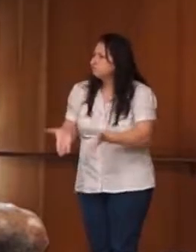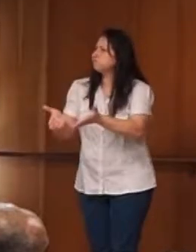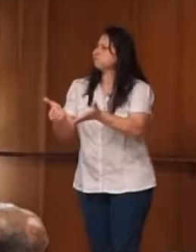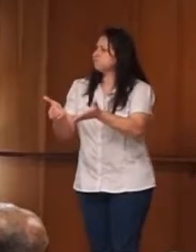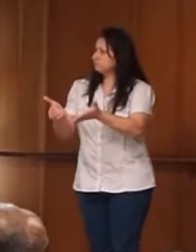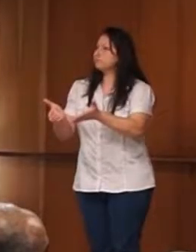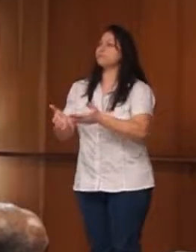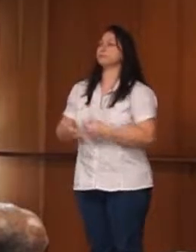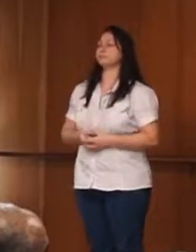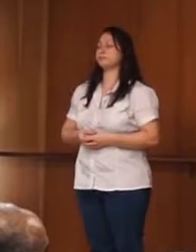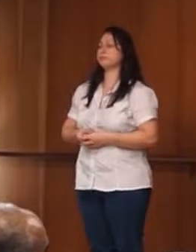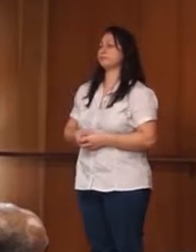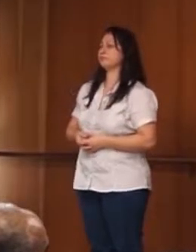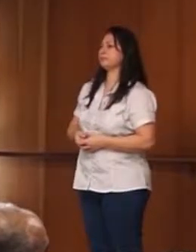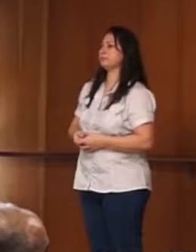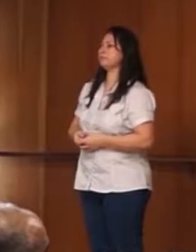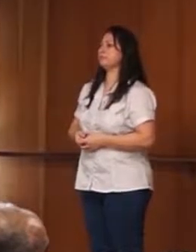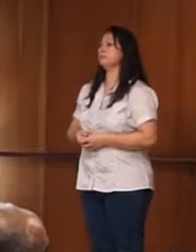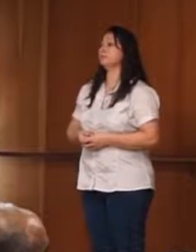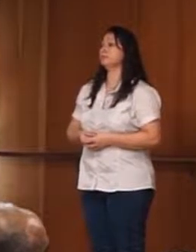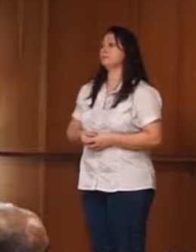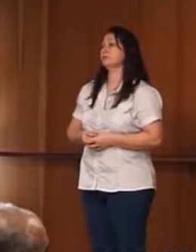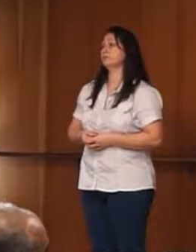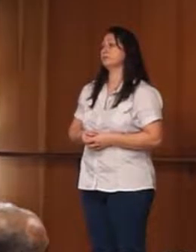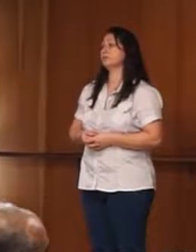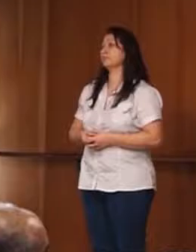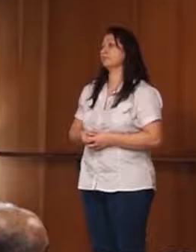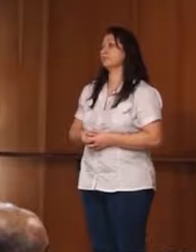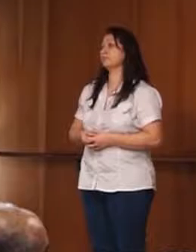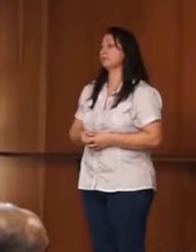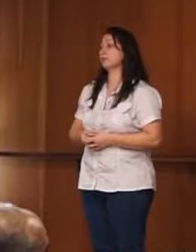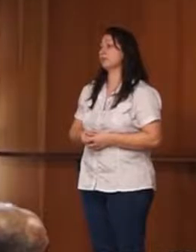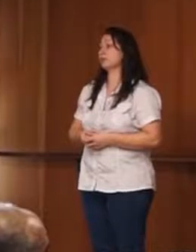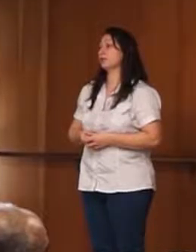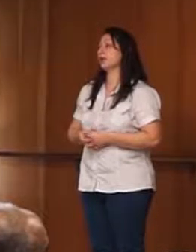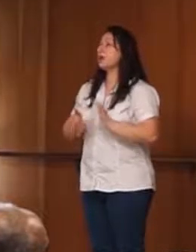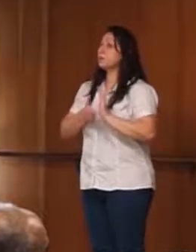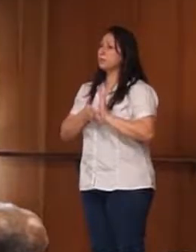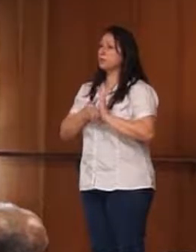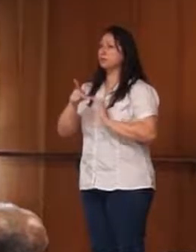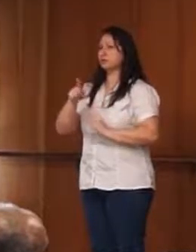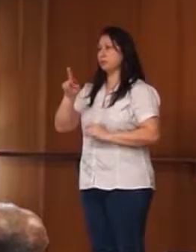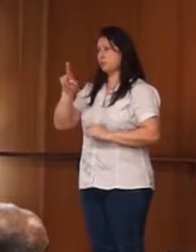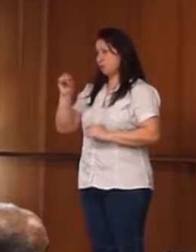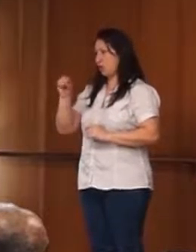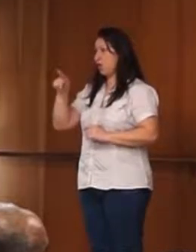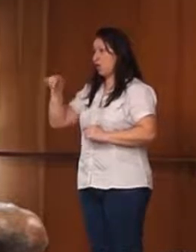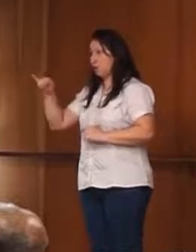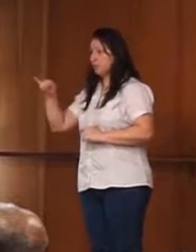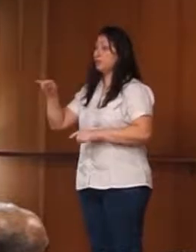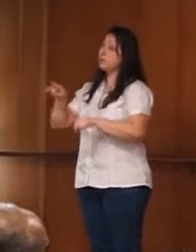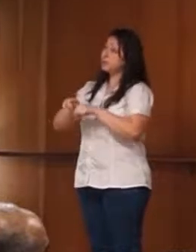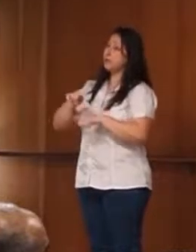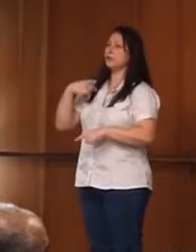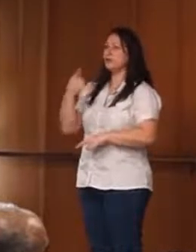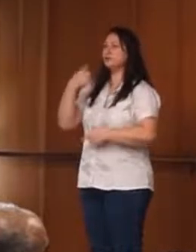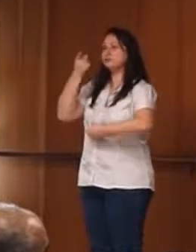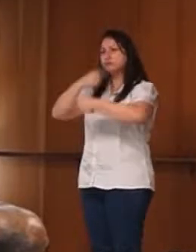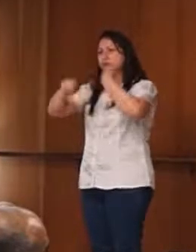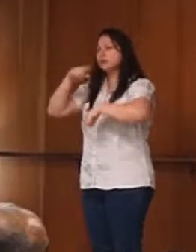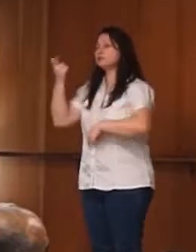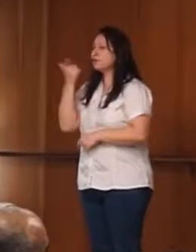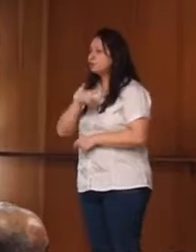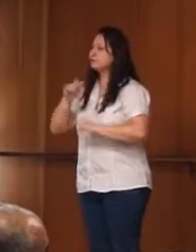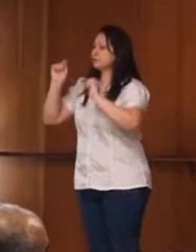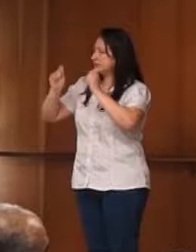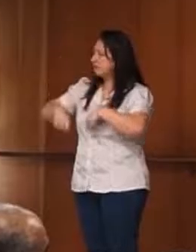essa iniciativa da PROP, e eu espero que nós tenhamos sucesso, né, nessa promoção da igualdade